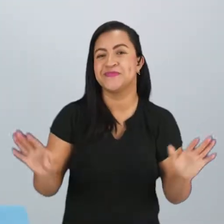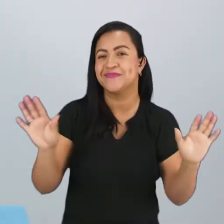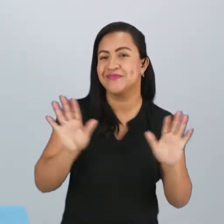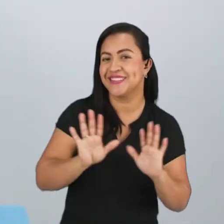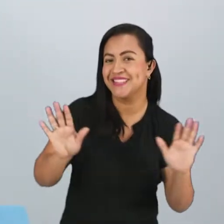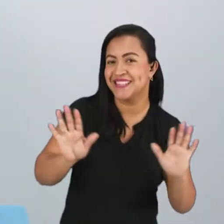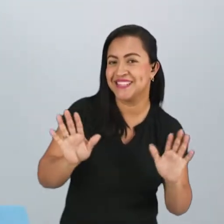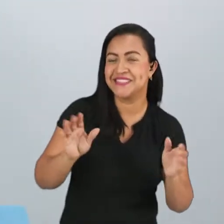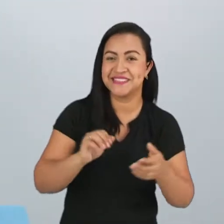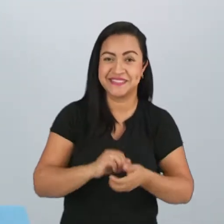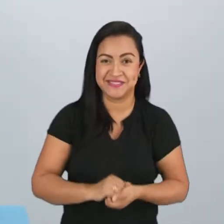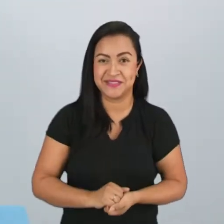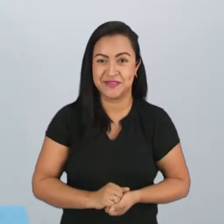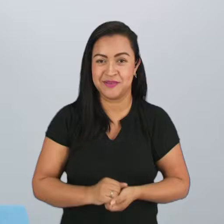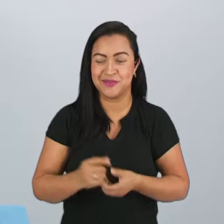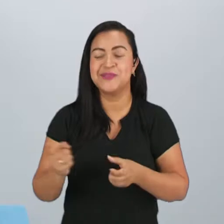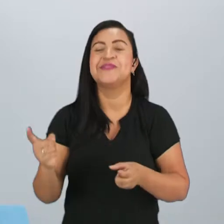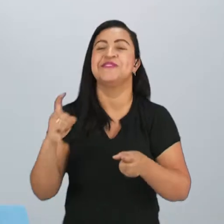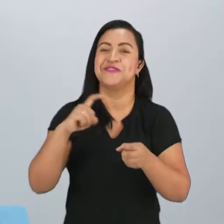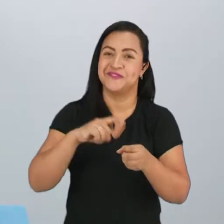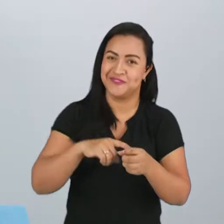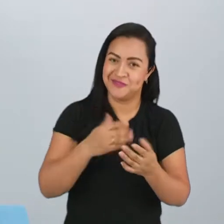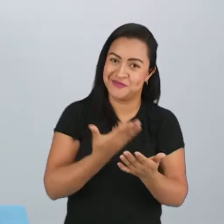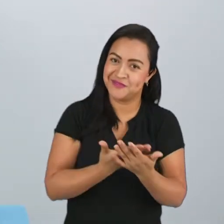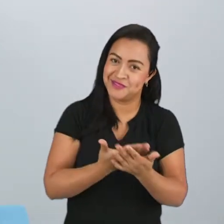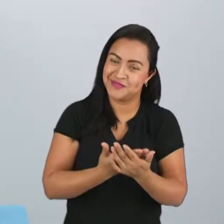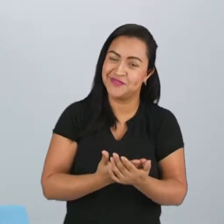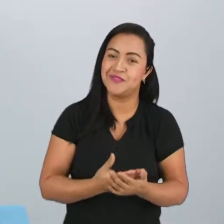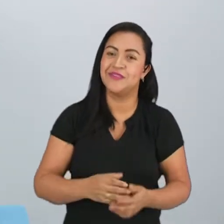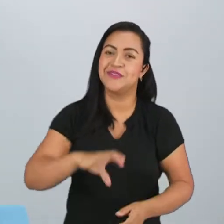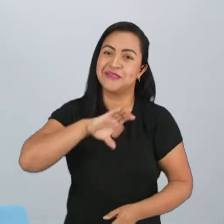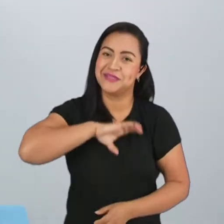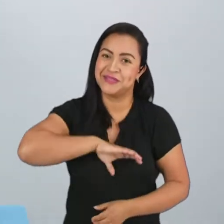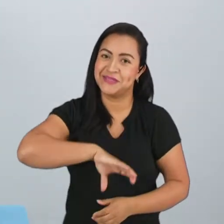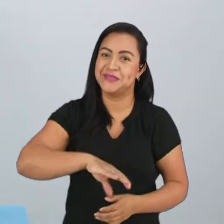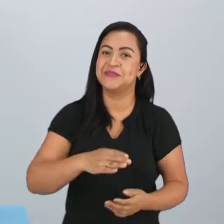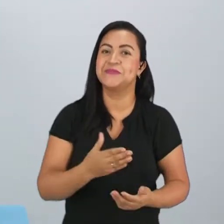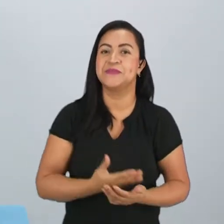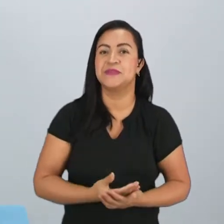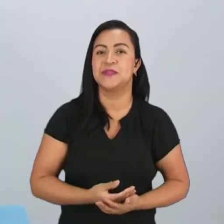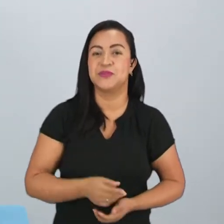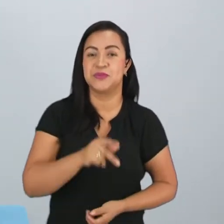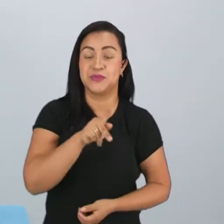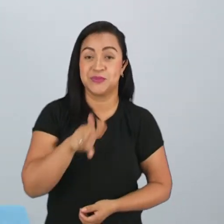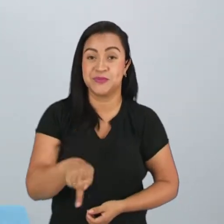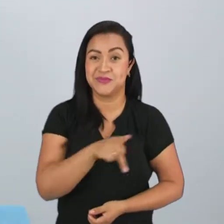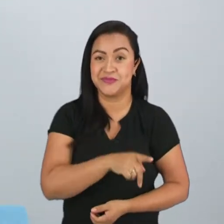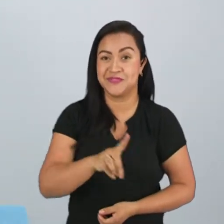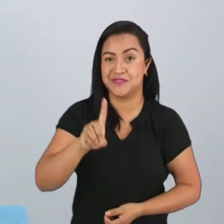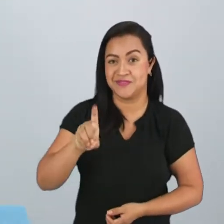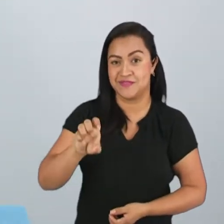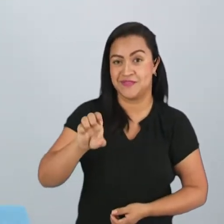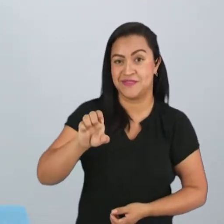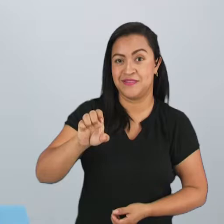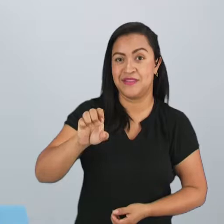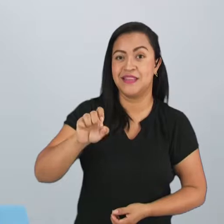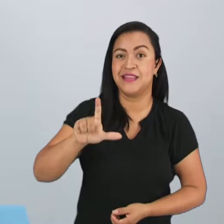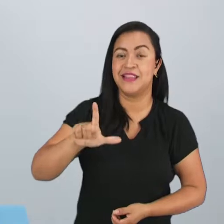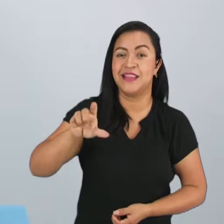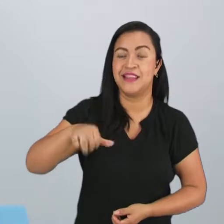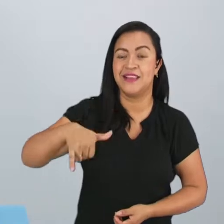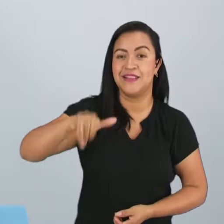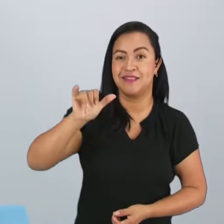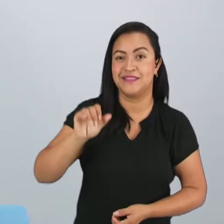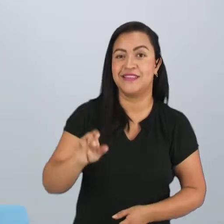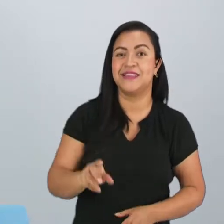Olá, pessoal! Estou de volta para mais uma aula de língua portuguesa. Sou a professora Deli e a nossa aula hoje é o uso do